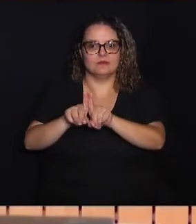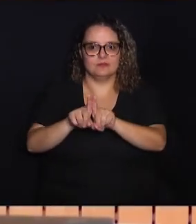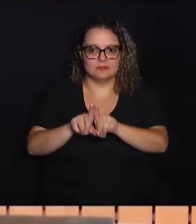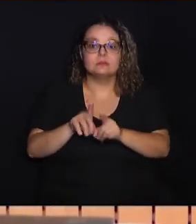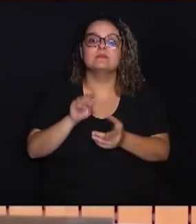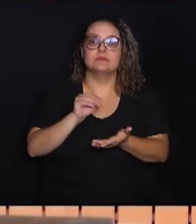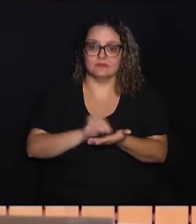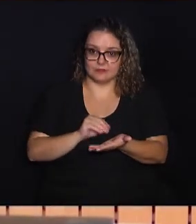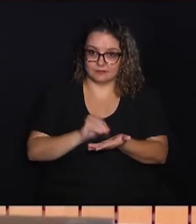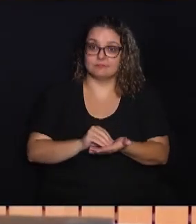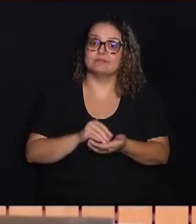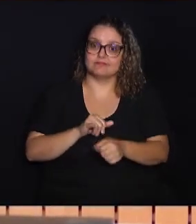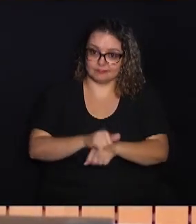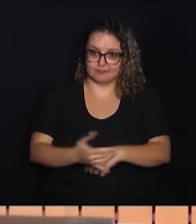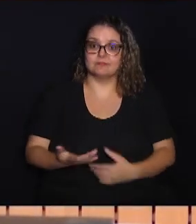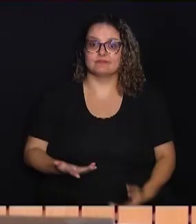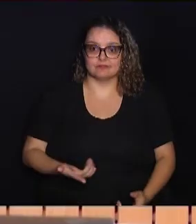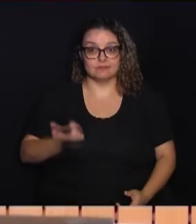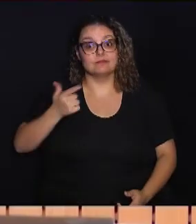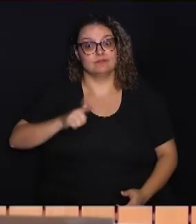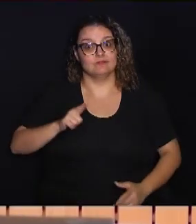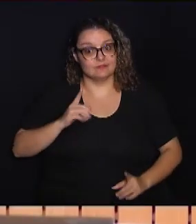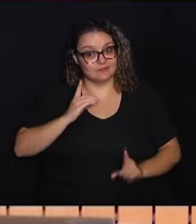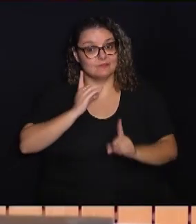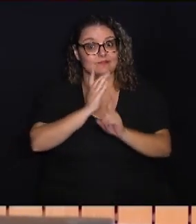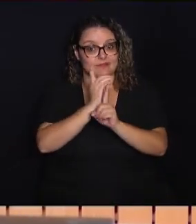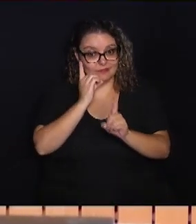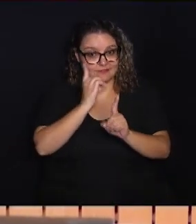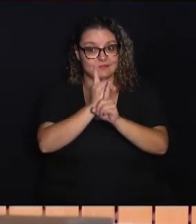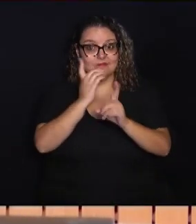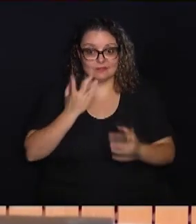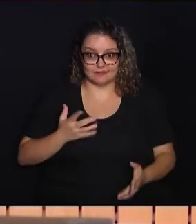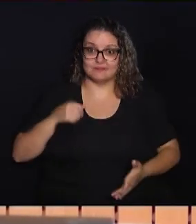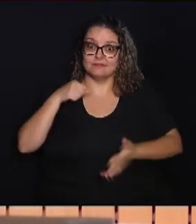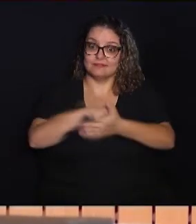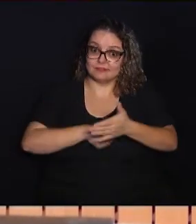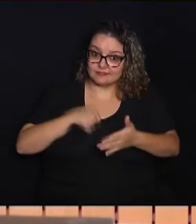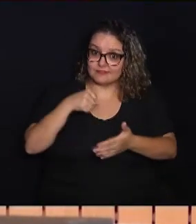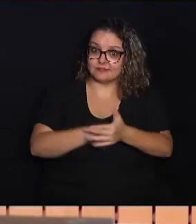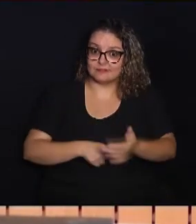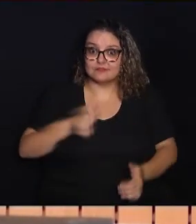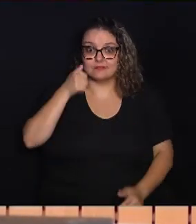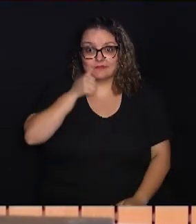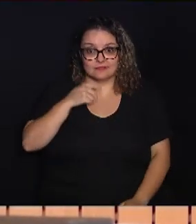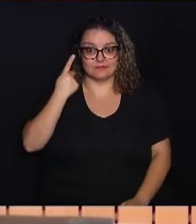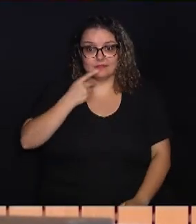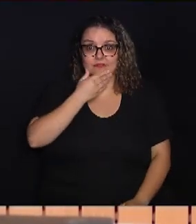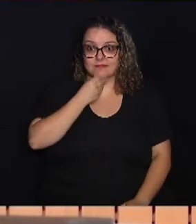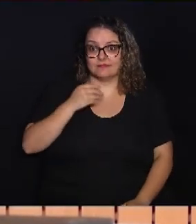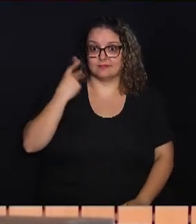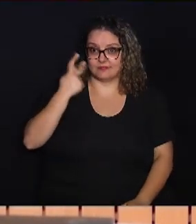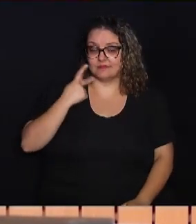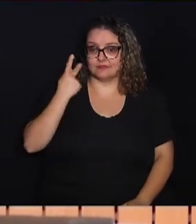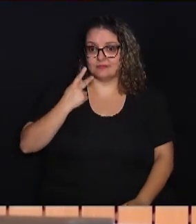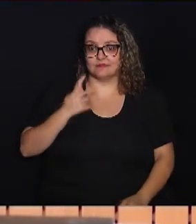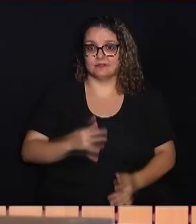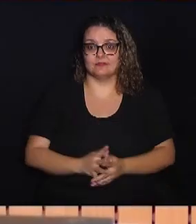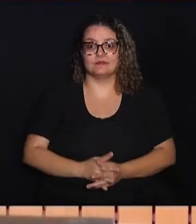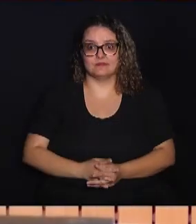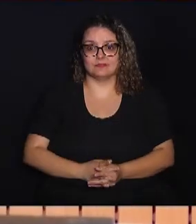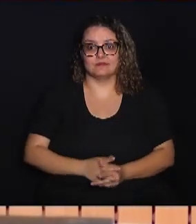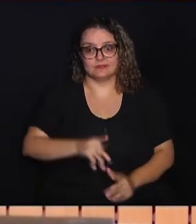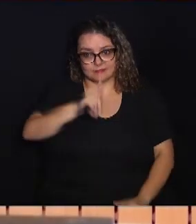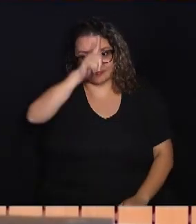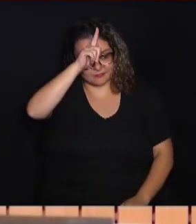muita falta aqui mas vamos continuar nos encontrando na luta as vereadoras o vereador Gustavo